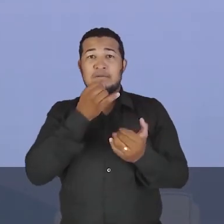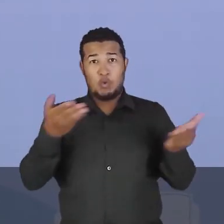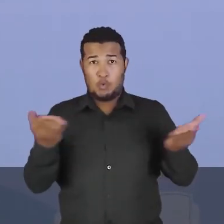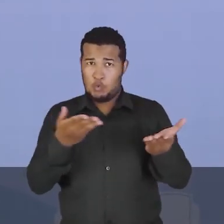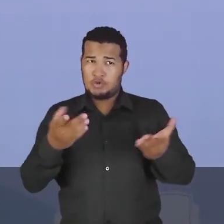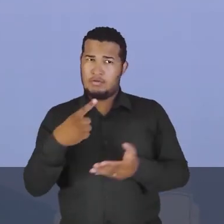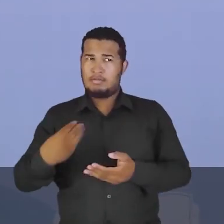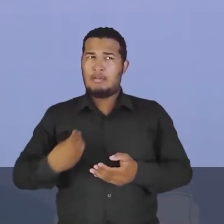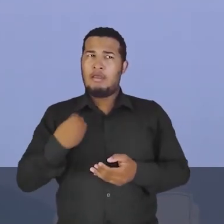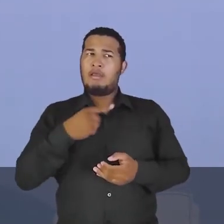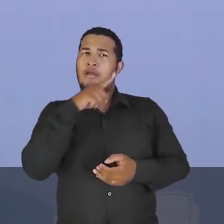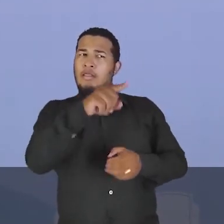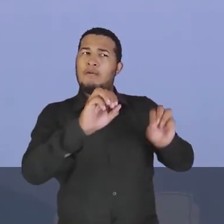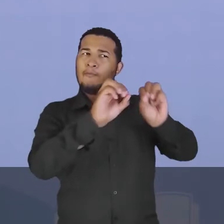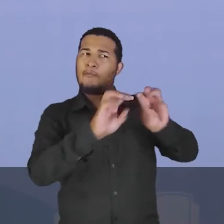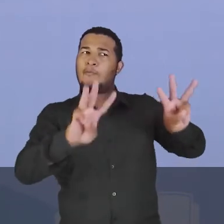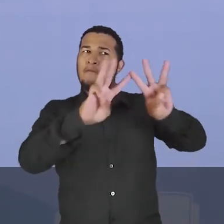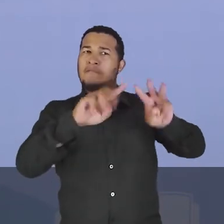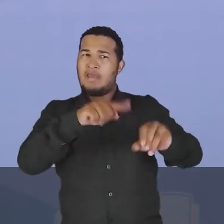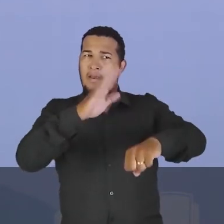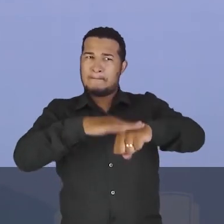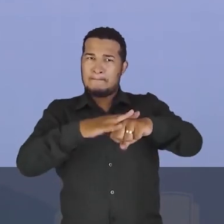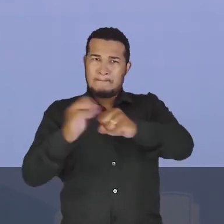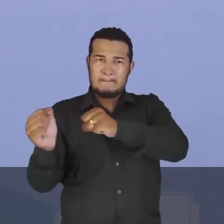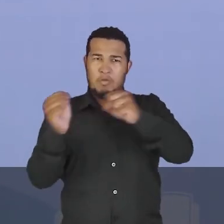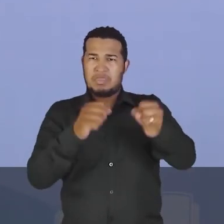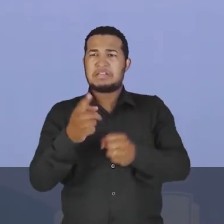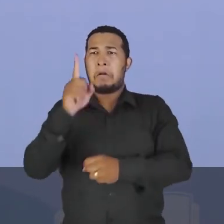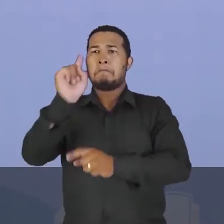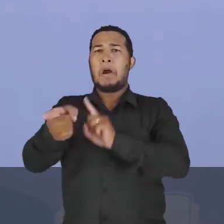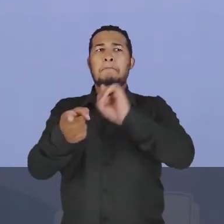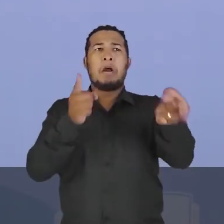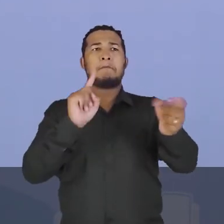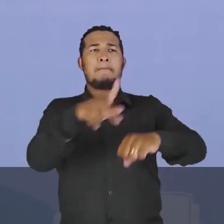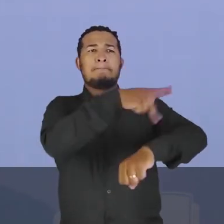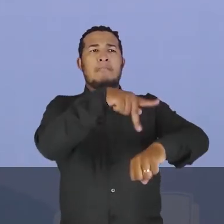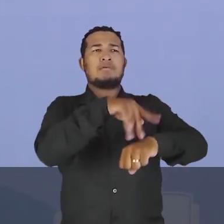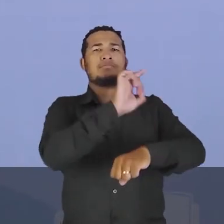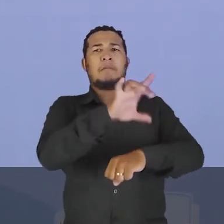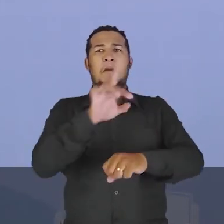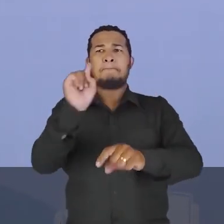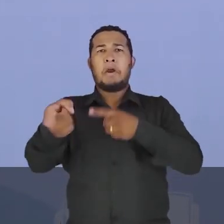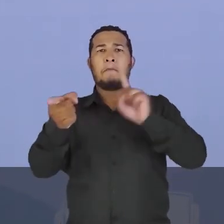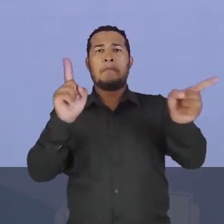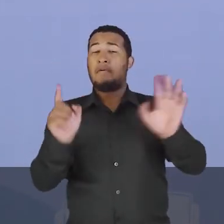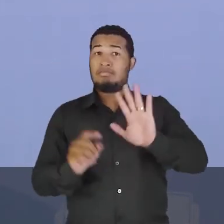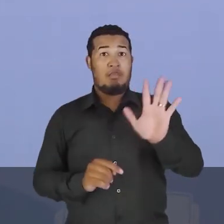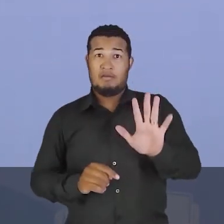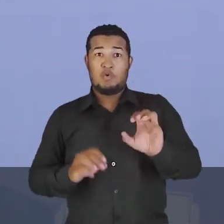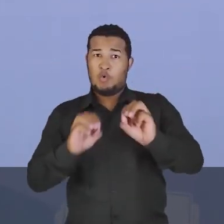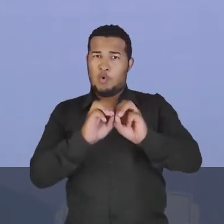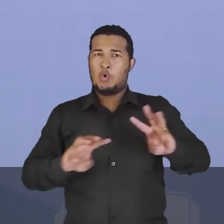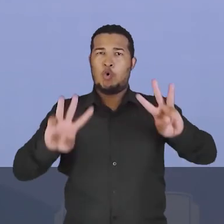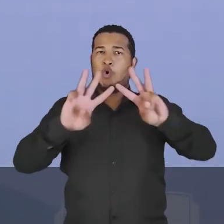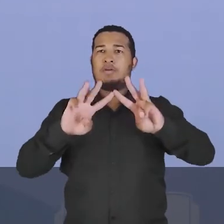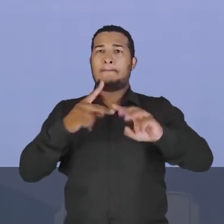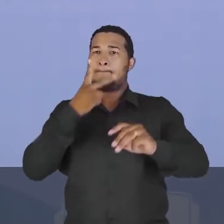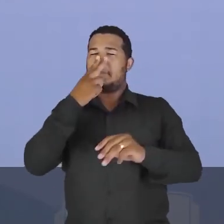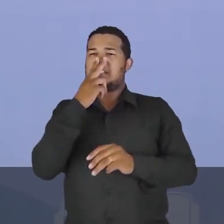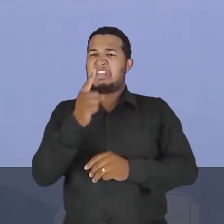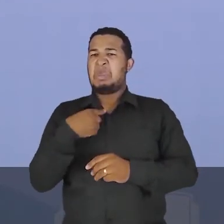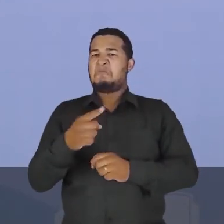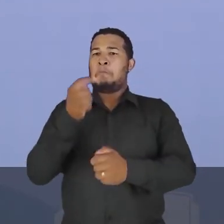que está lá, que ela não tem poder, por exemplo, de dizer o que cada país deve fazer. A ONU ela não tem esse poder, um poder